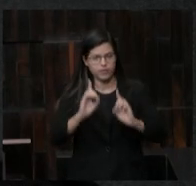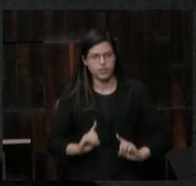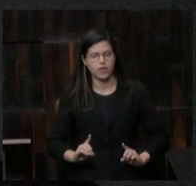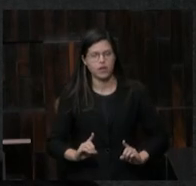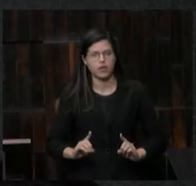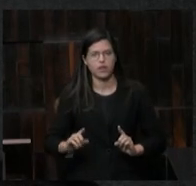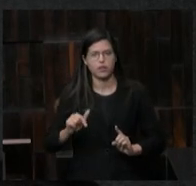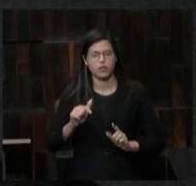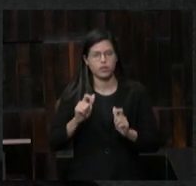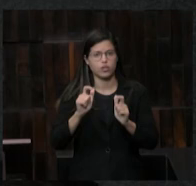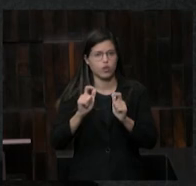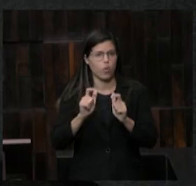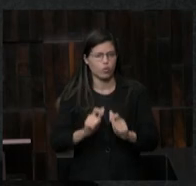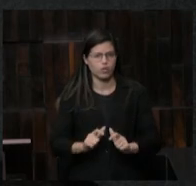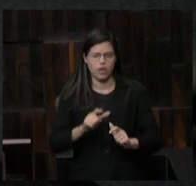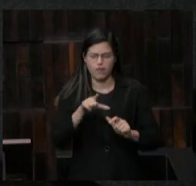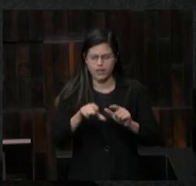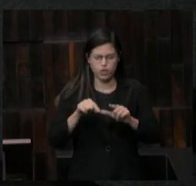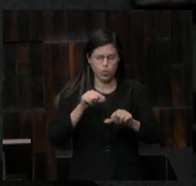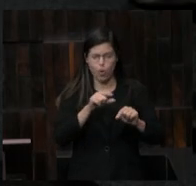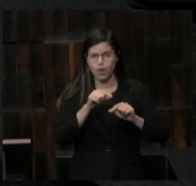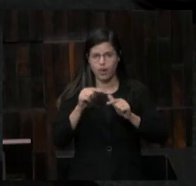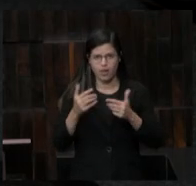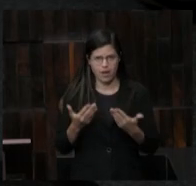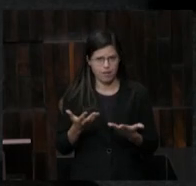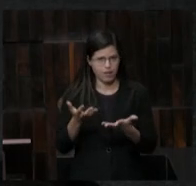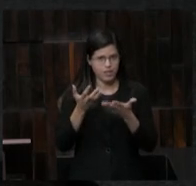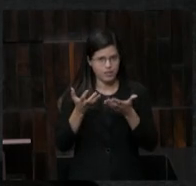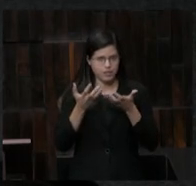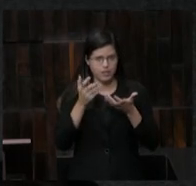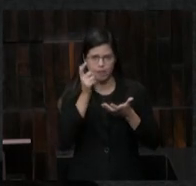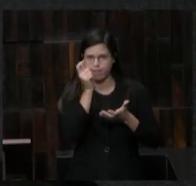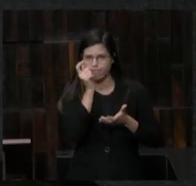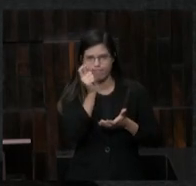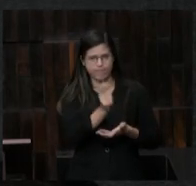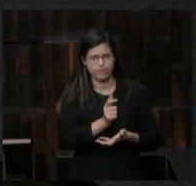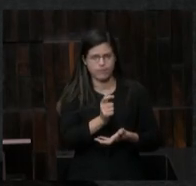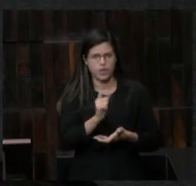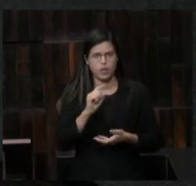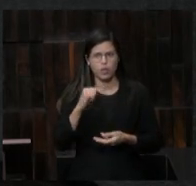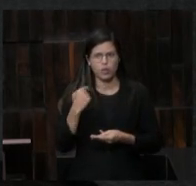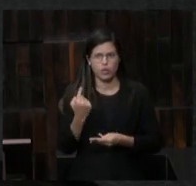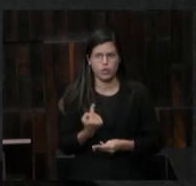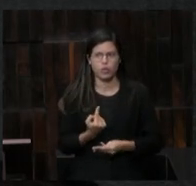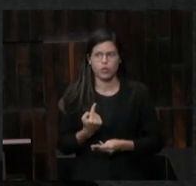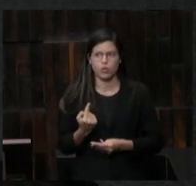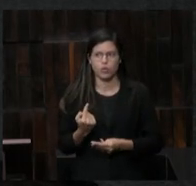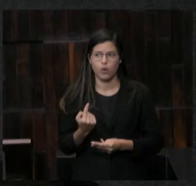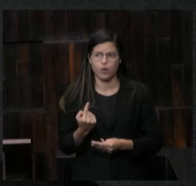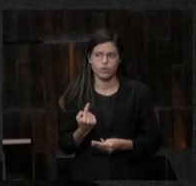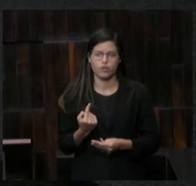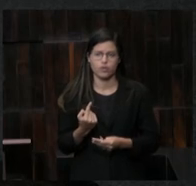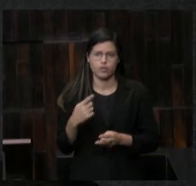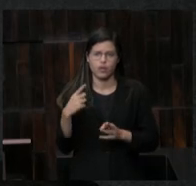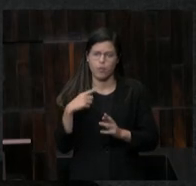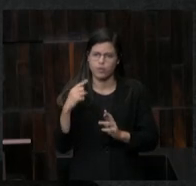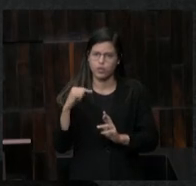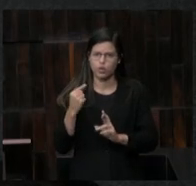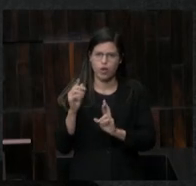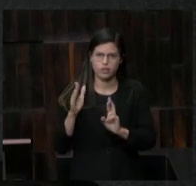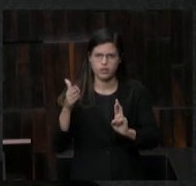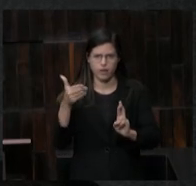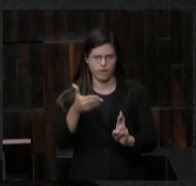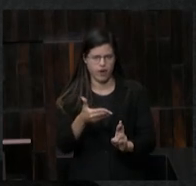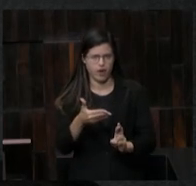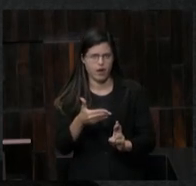é aonde ela quiser estar, né? Que nós somos iguais com as nossas diferenças.